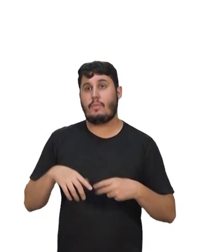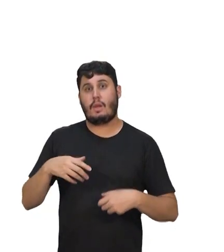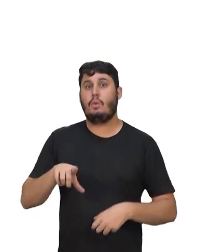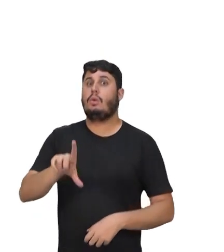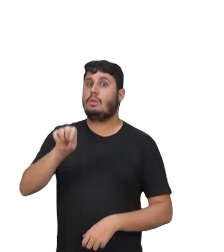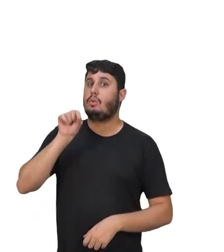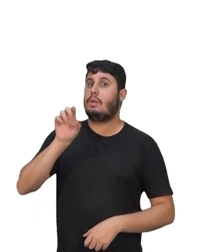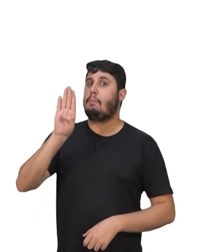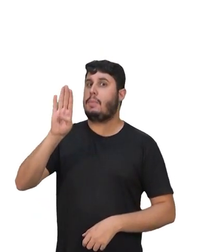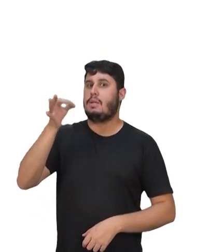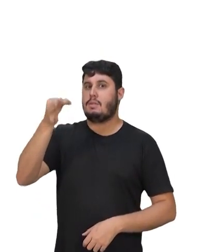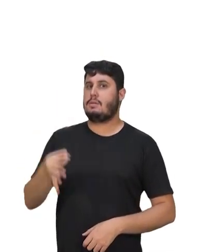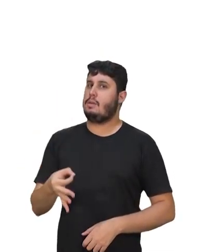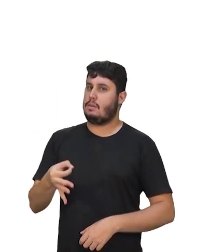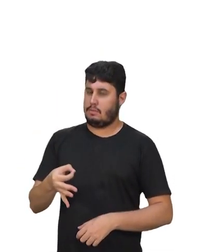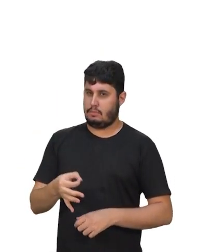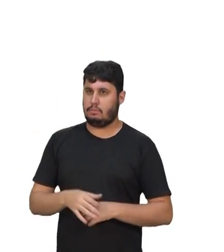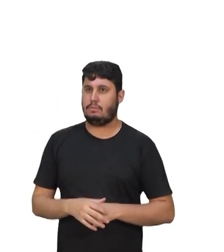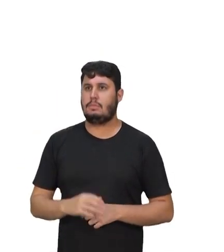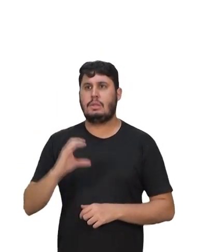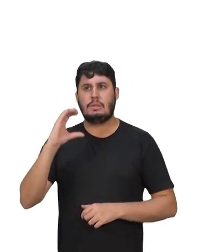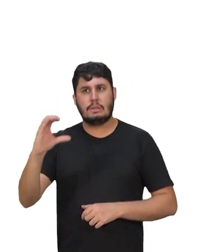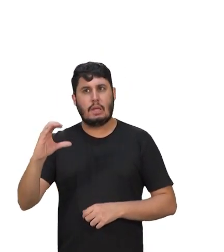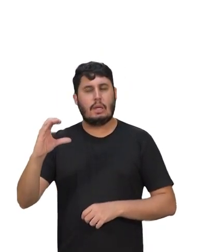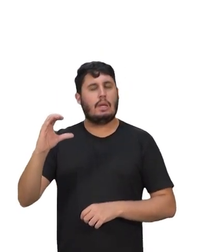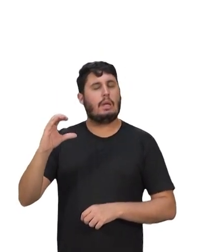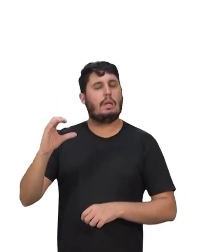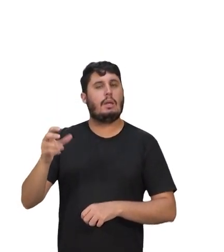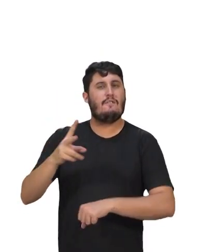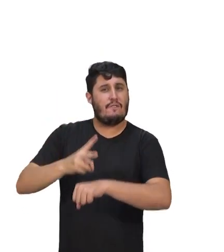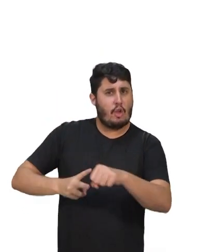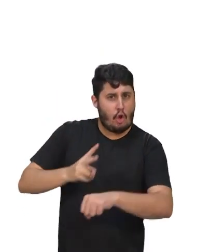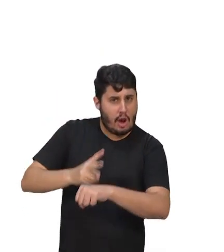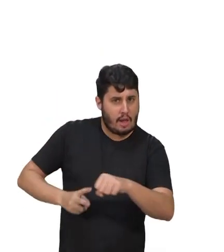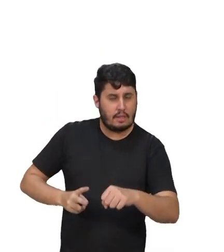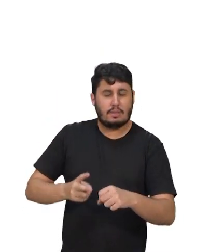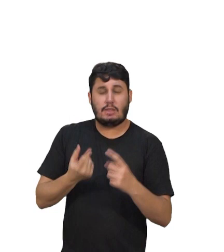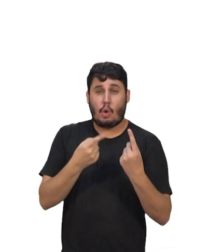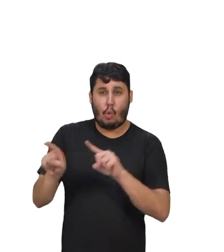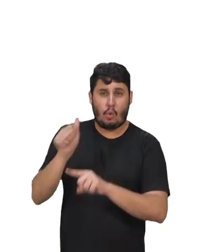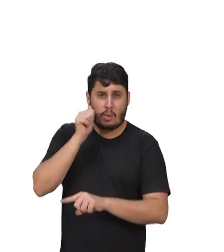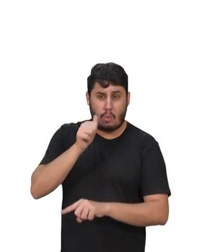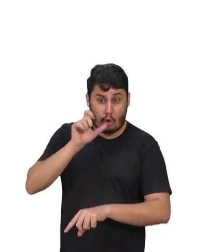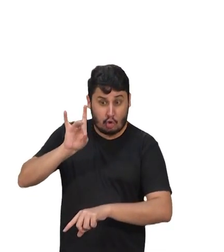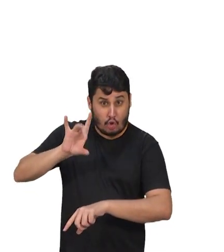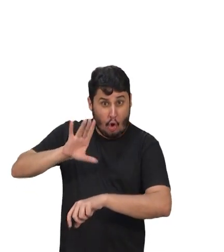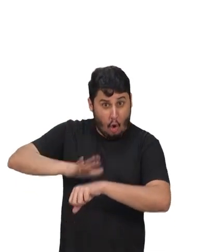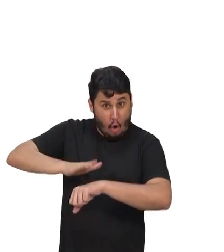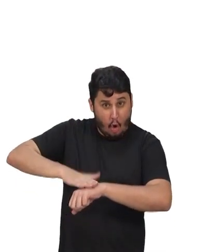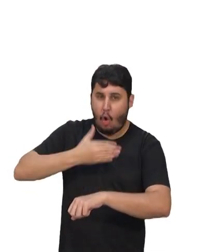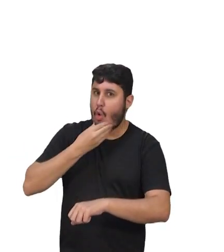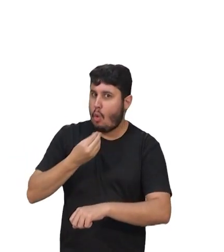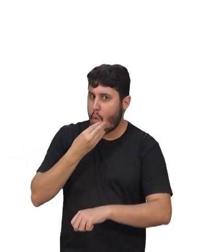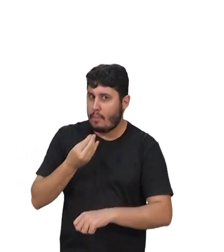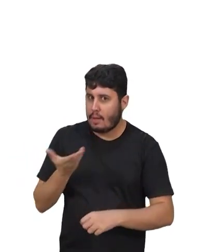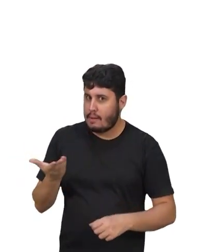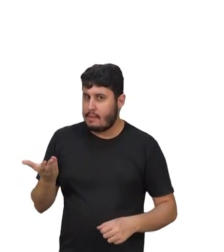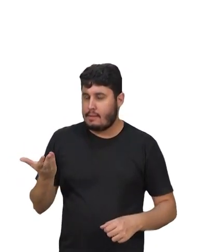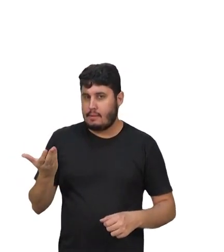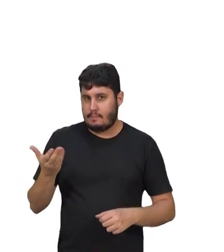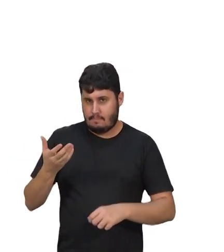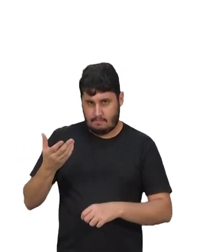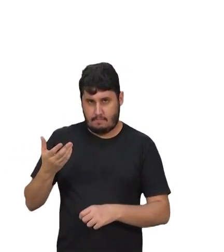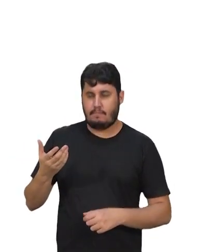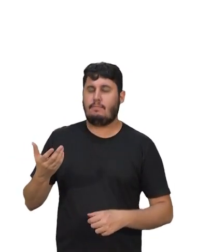seria a letra B. Letra C dizia, violência contra a mulher é praticada por homens. Não tem como a gente dizer de certeza pela mensagem